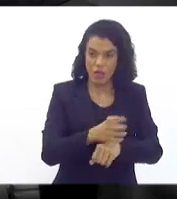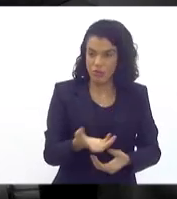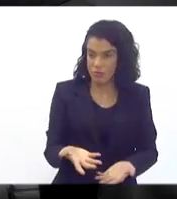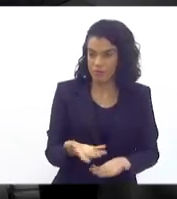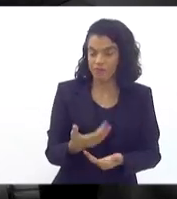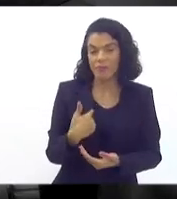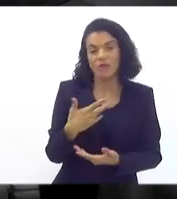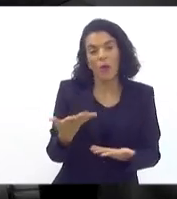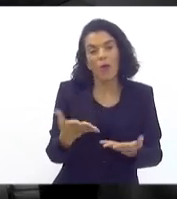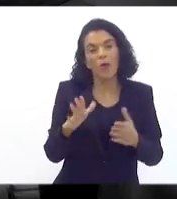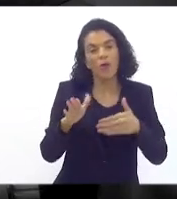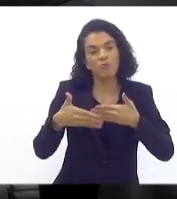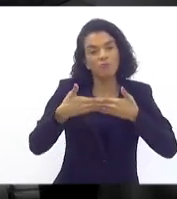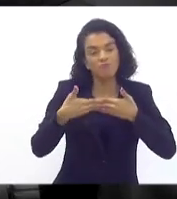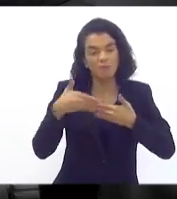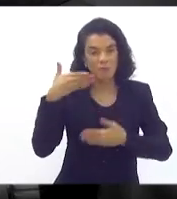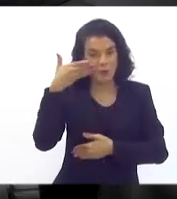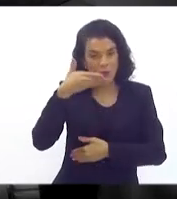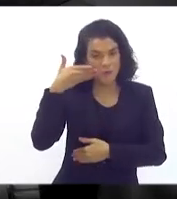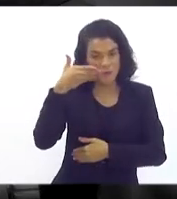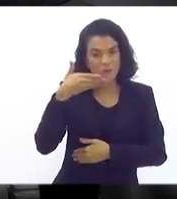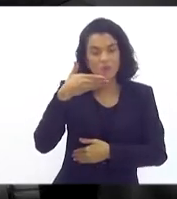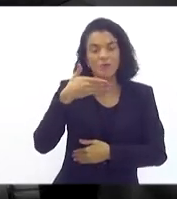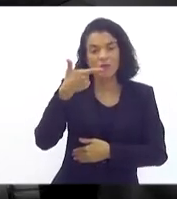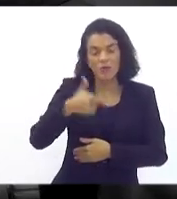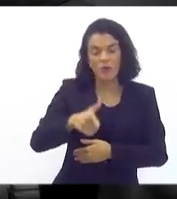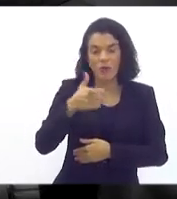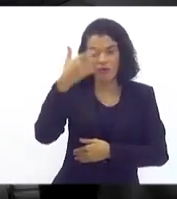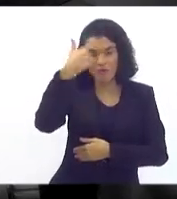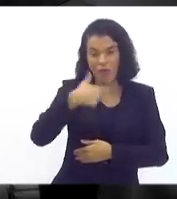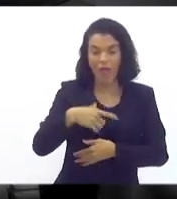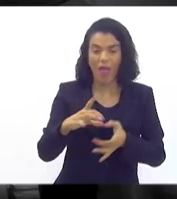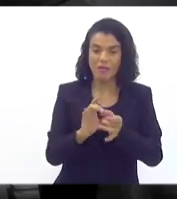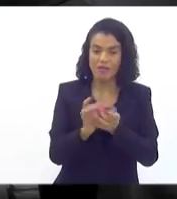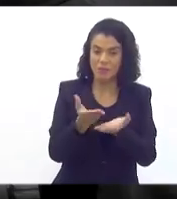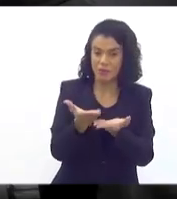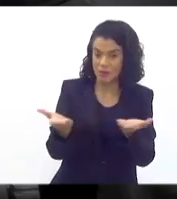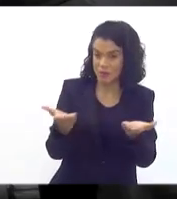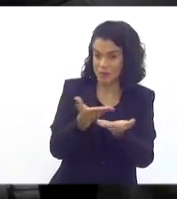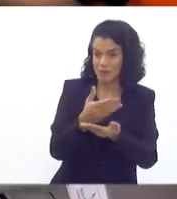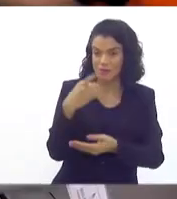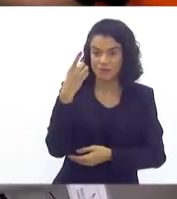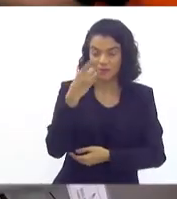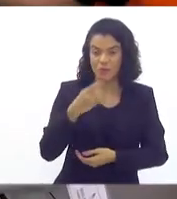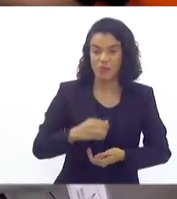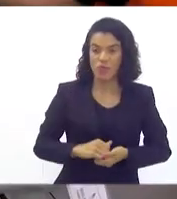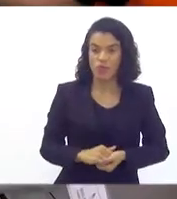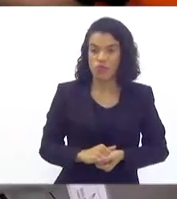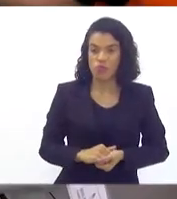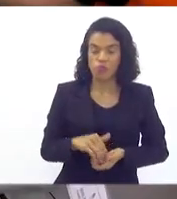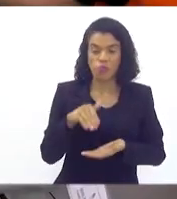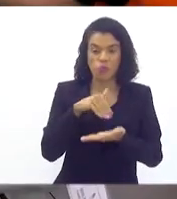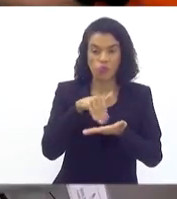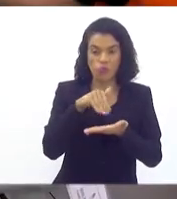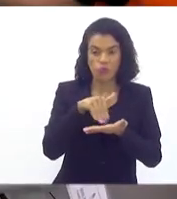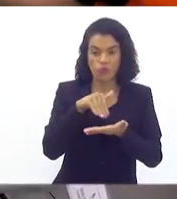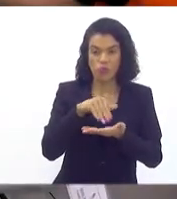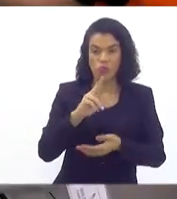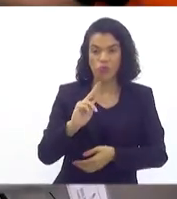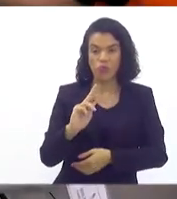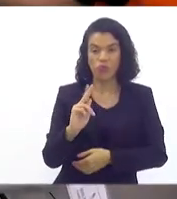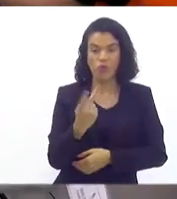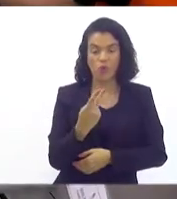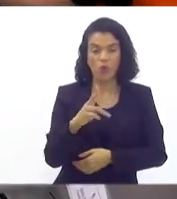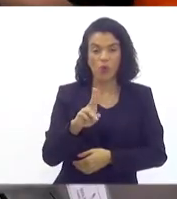interrompe aqui a minha fala Presidente me colocando mais uma vez à disposição e vossas excelências secretário Deputado Leal primeiro